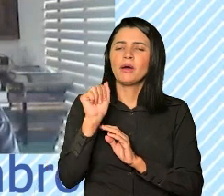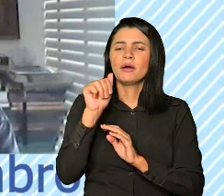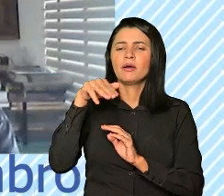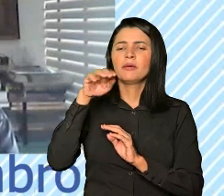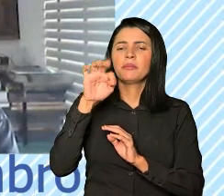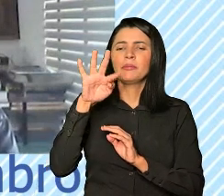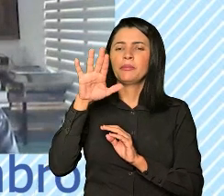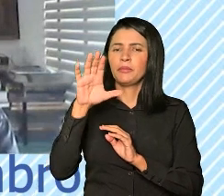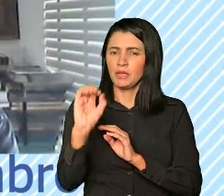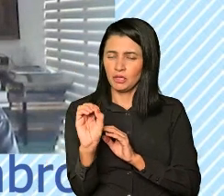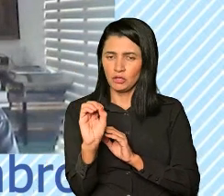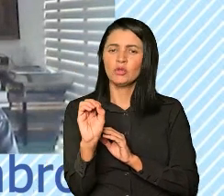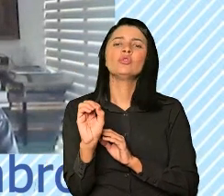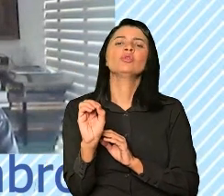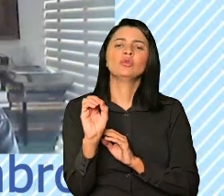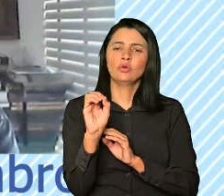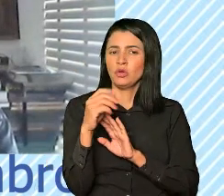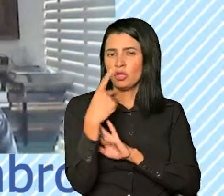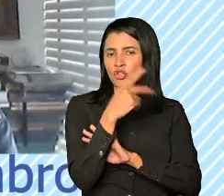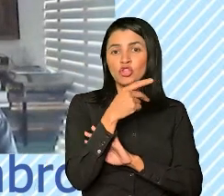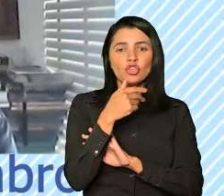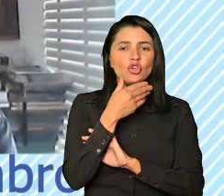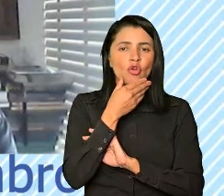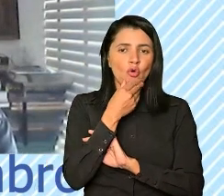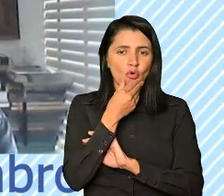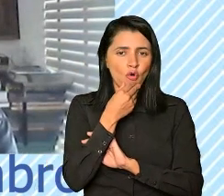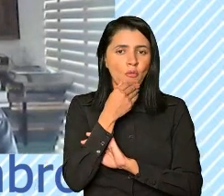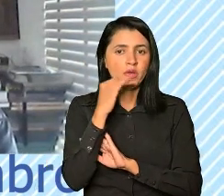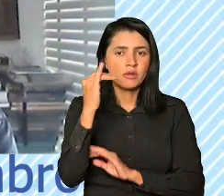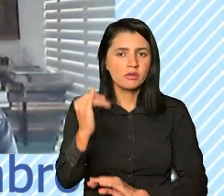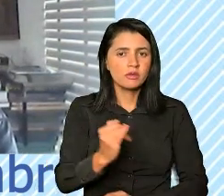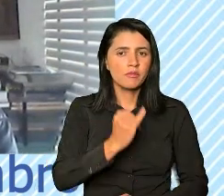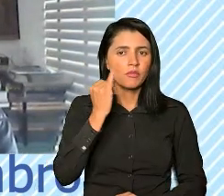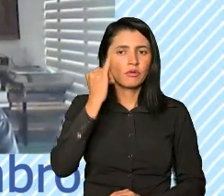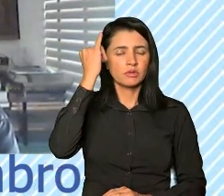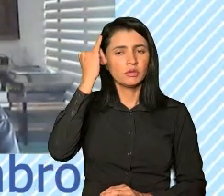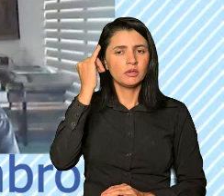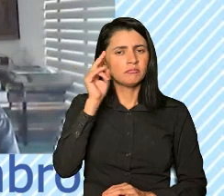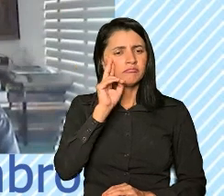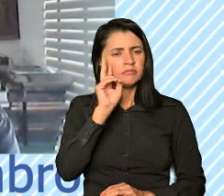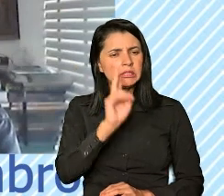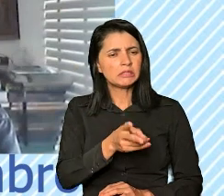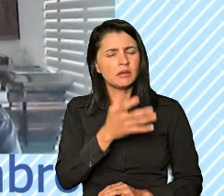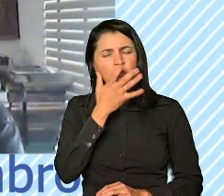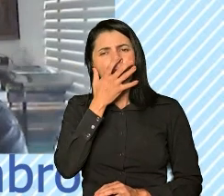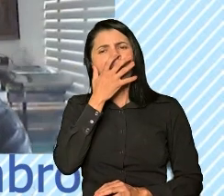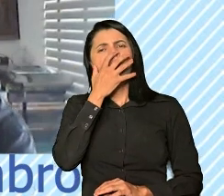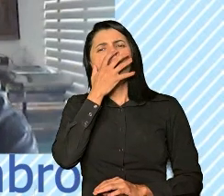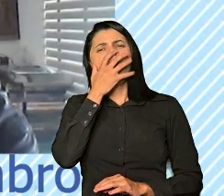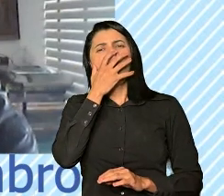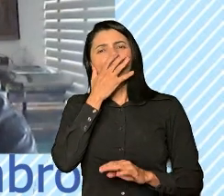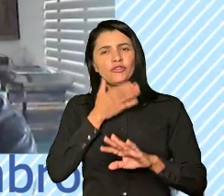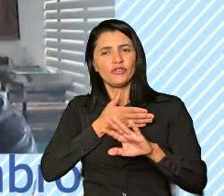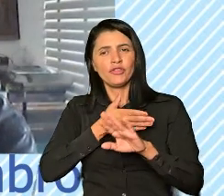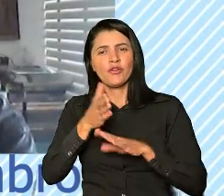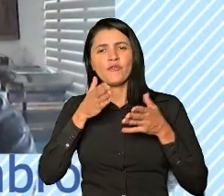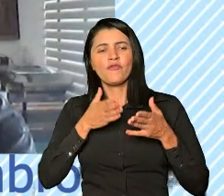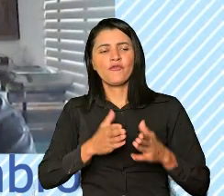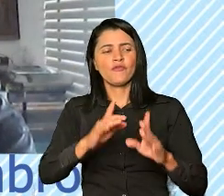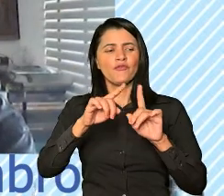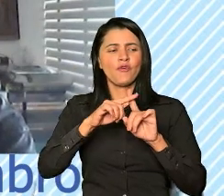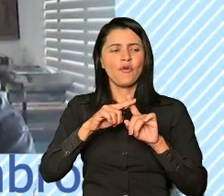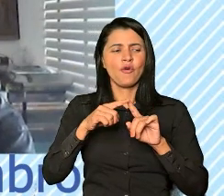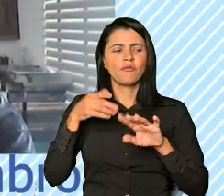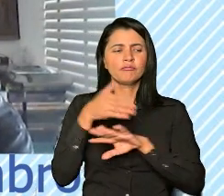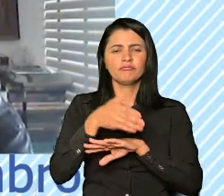de jazigos de homens importantes. E sempre me intrigou quando eu vou em cemitérios, e não vou muito,